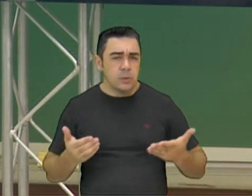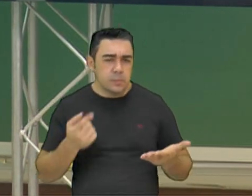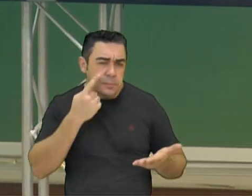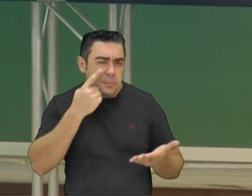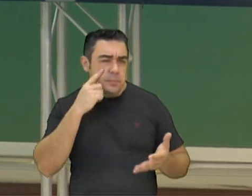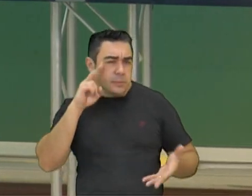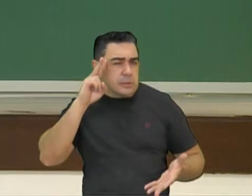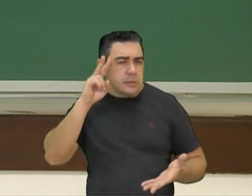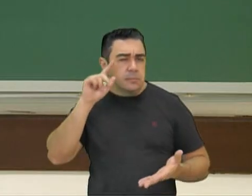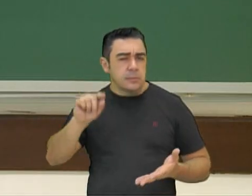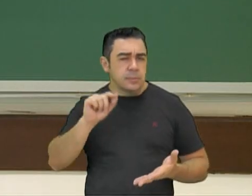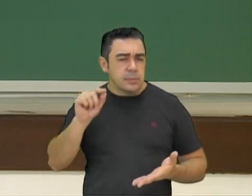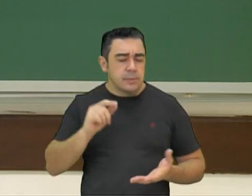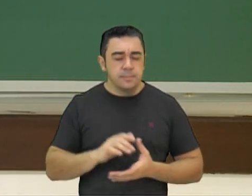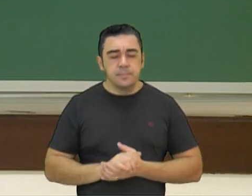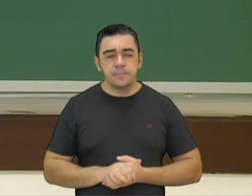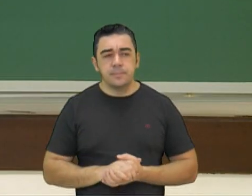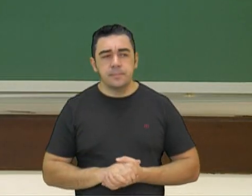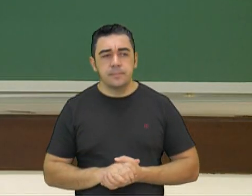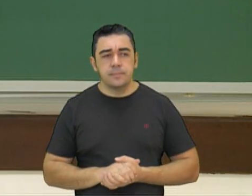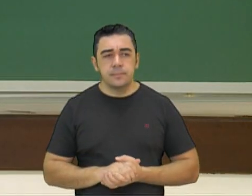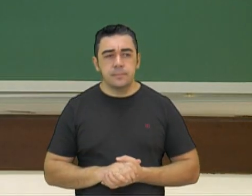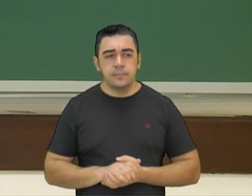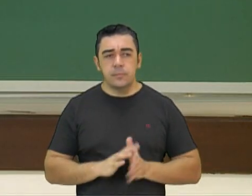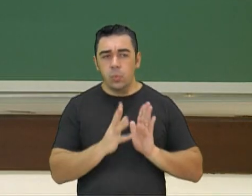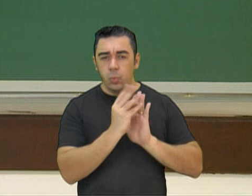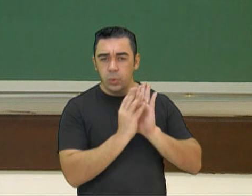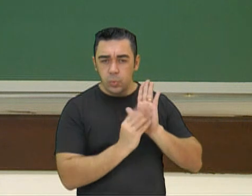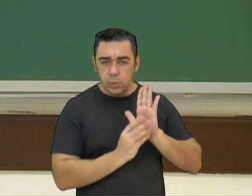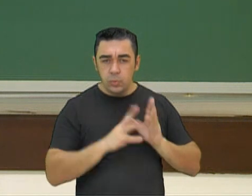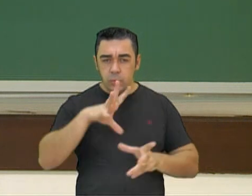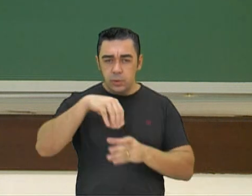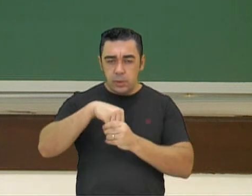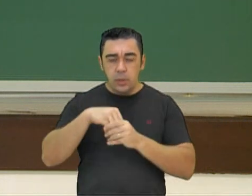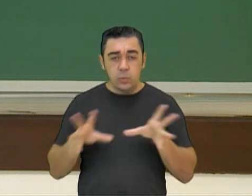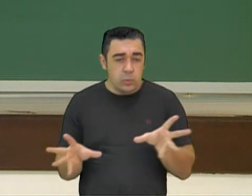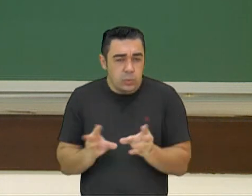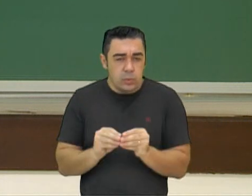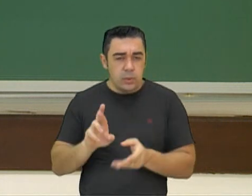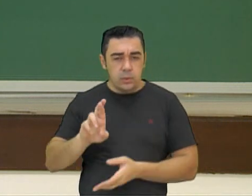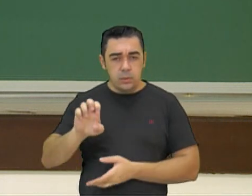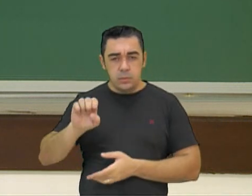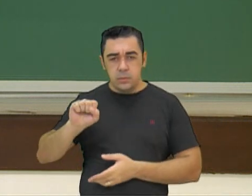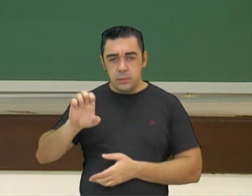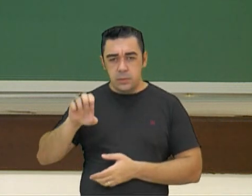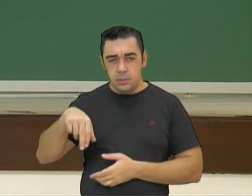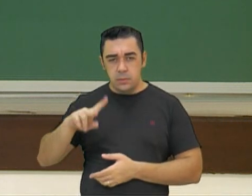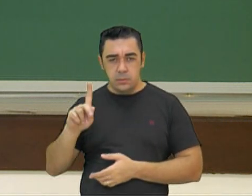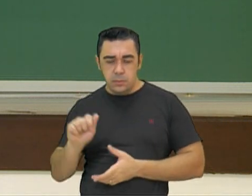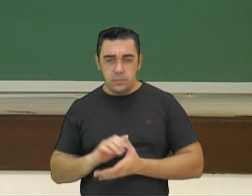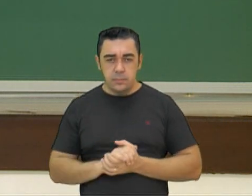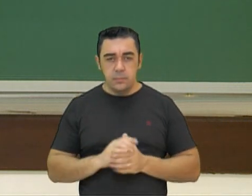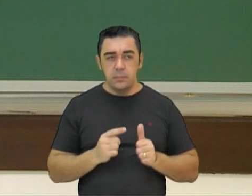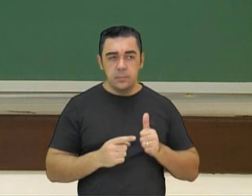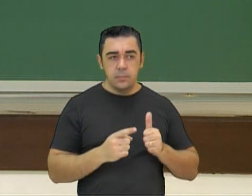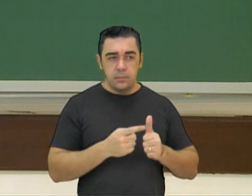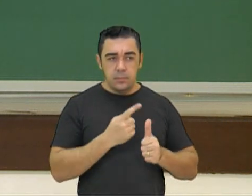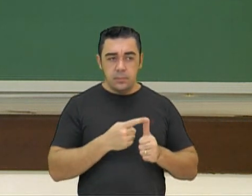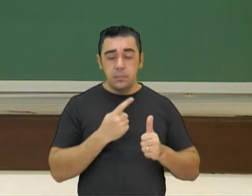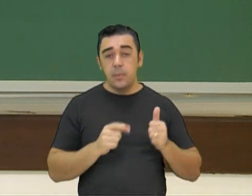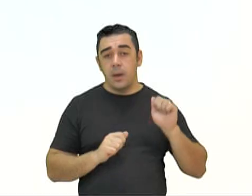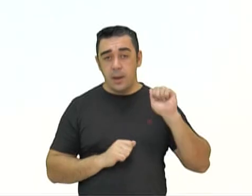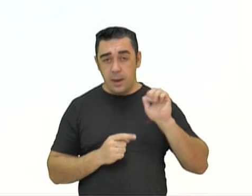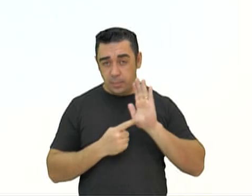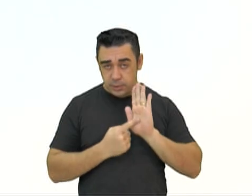só relembrar algumas coisinhas. Os conteúdos da resenha são o que precisa ter na resenha. A apresentação da